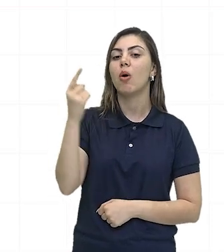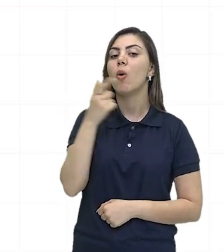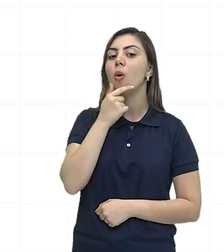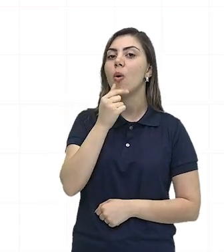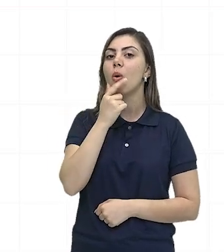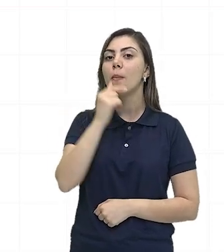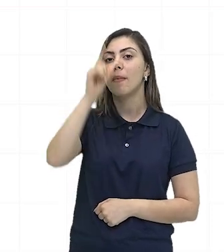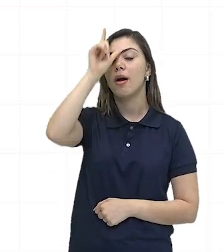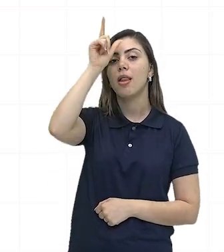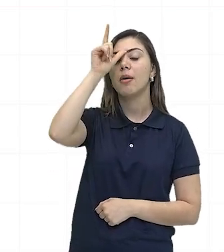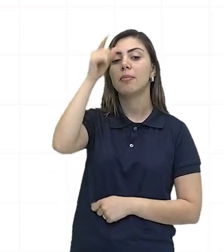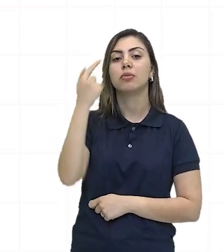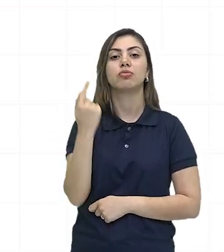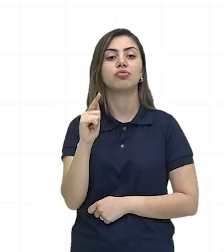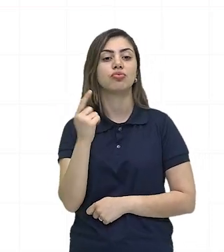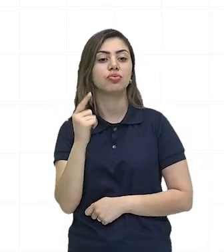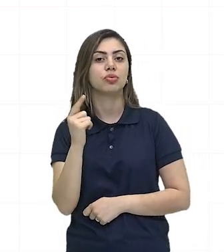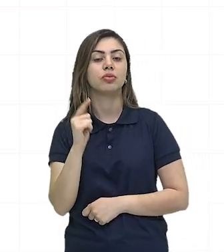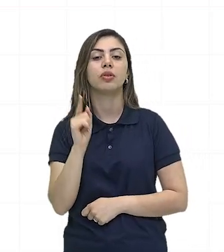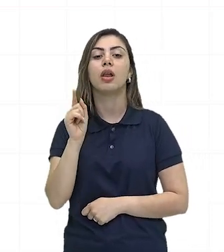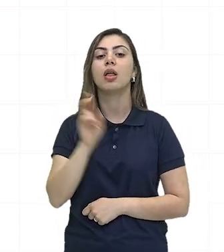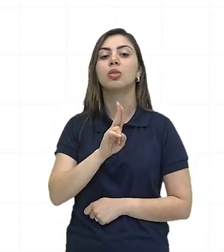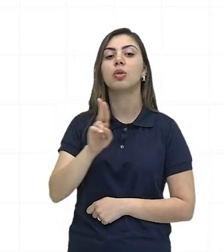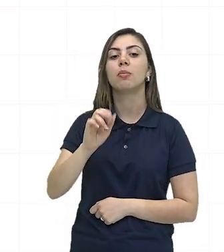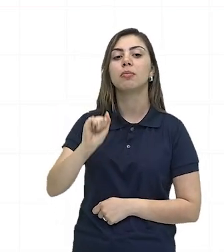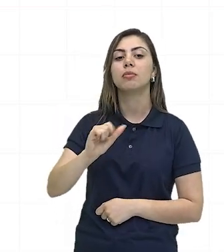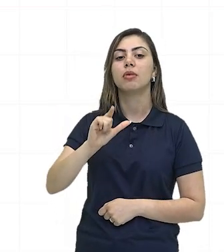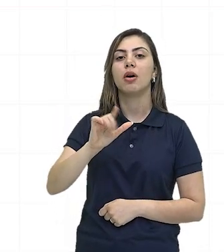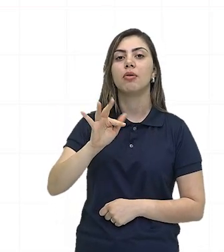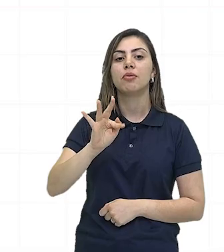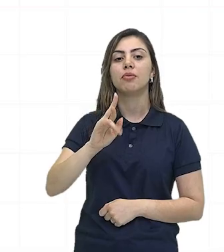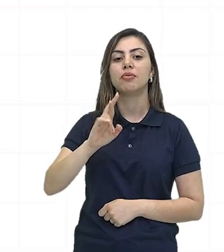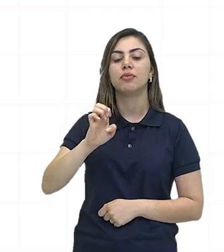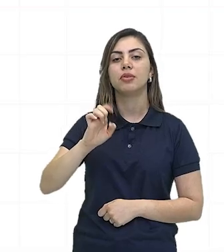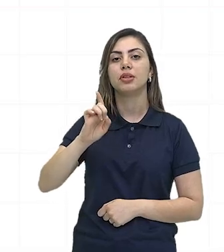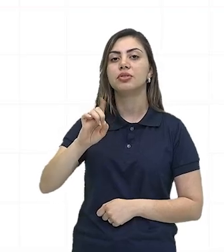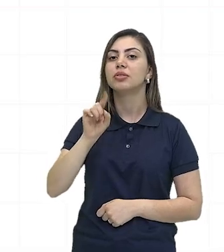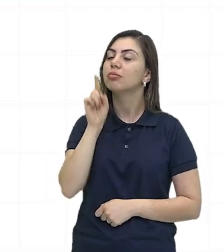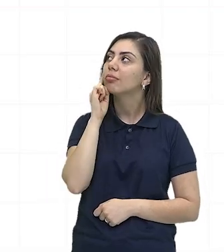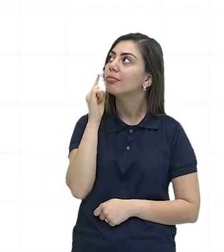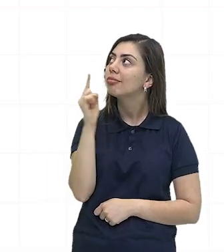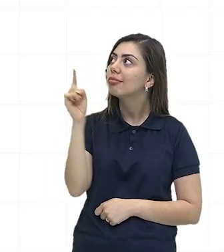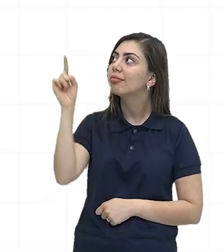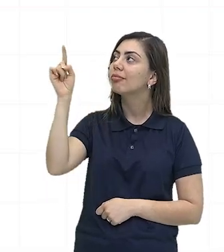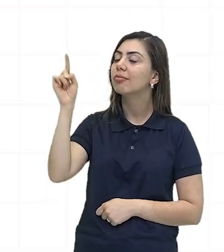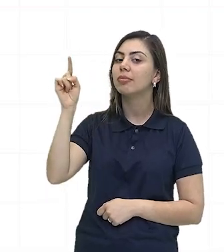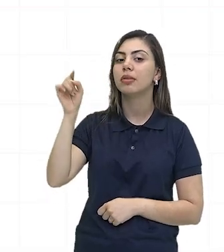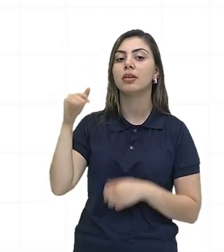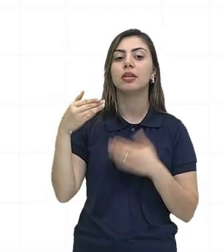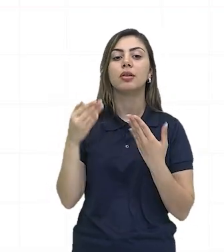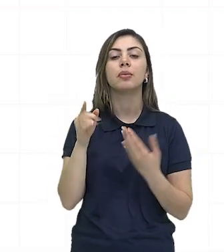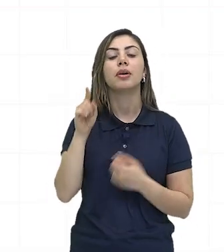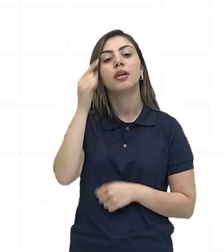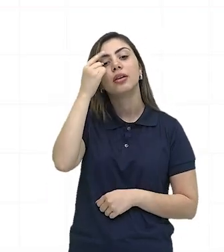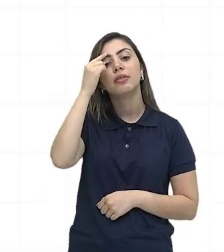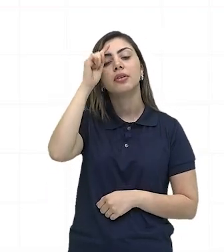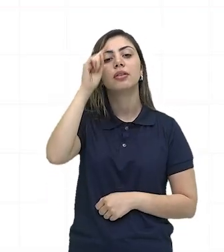geógrafo alemão chamado Alfred Wegener, que foi desenvolvida no ano de